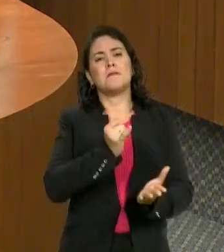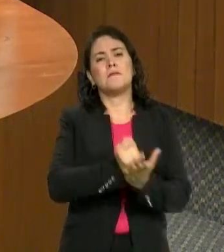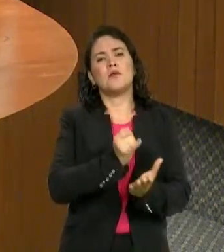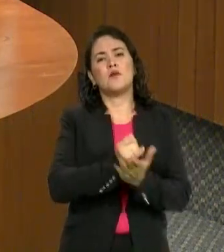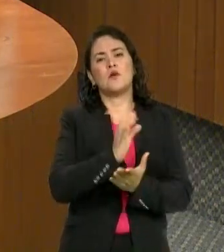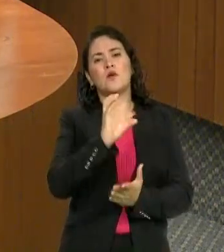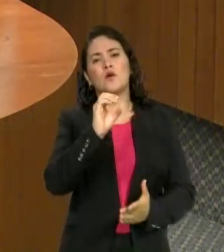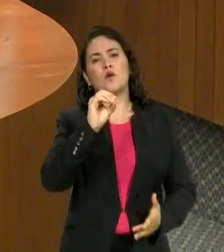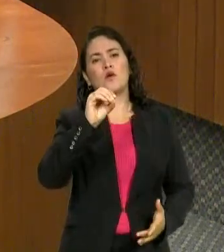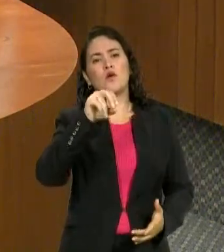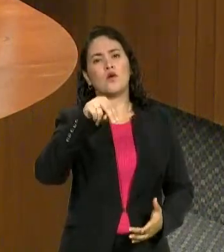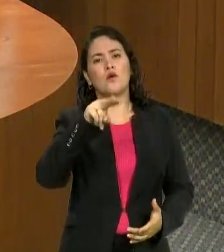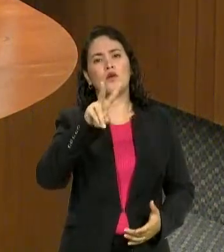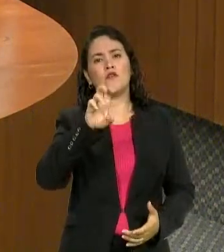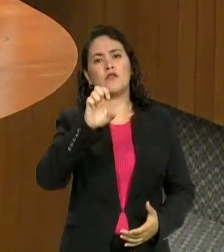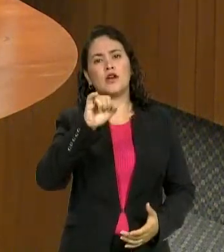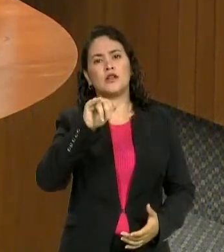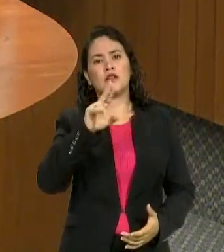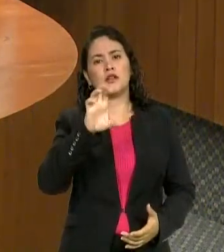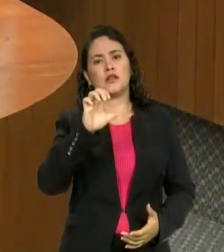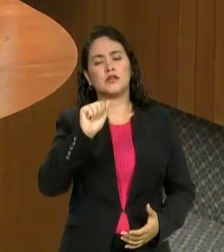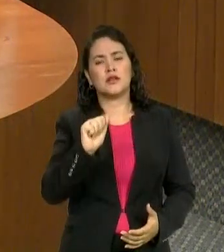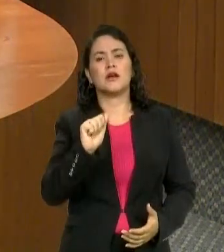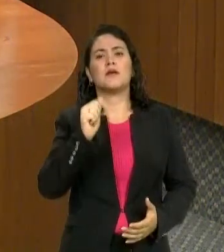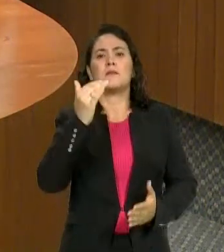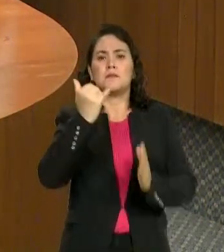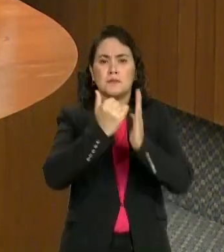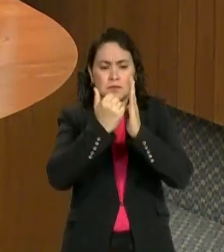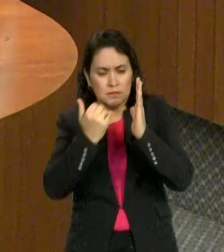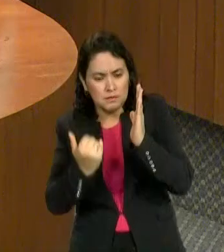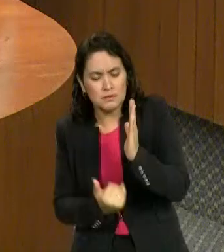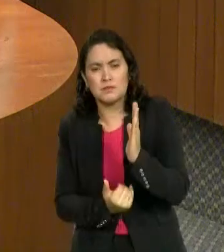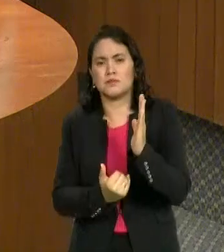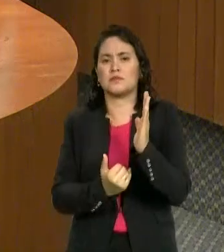seja baixa, seja reduzida.